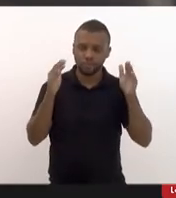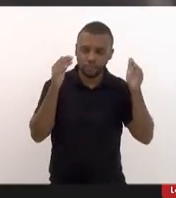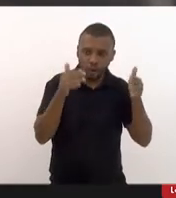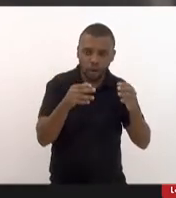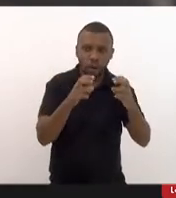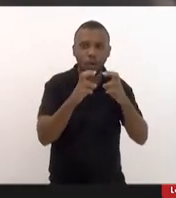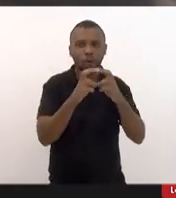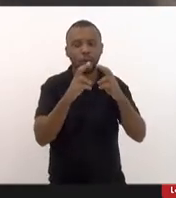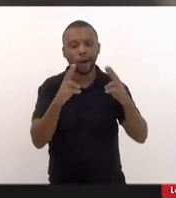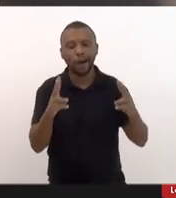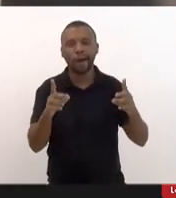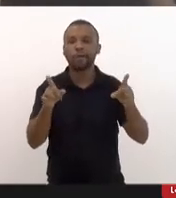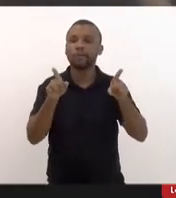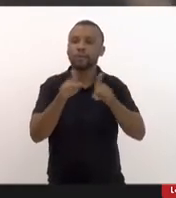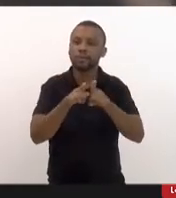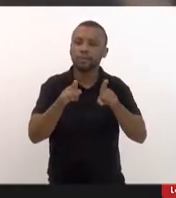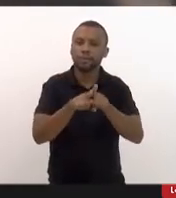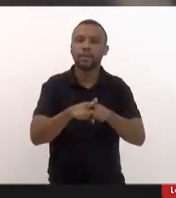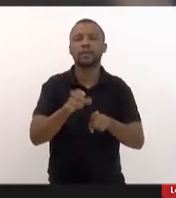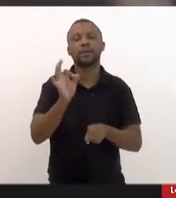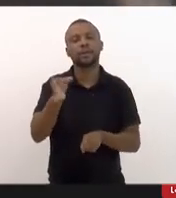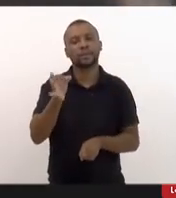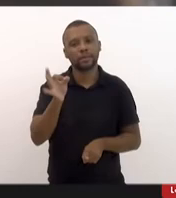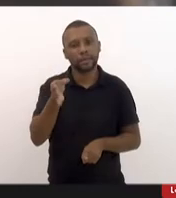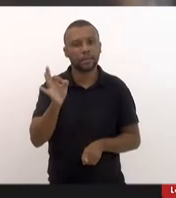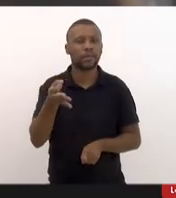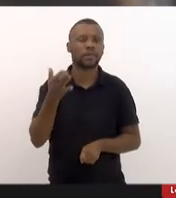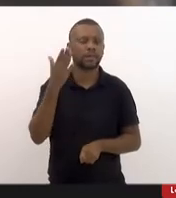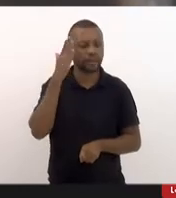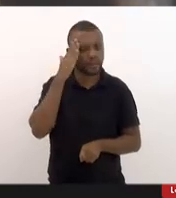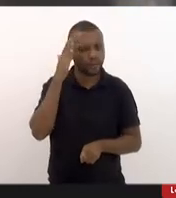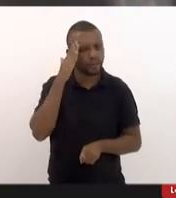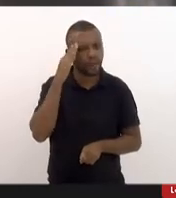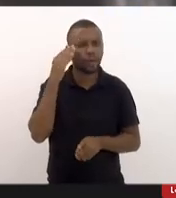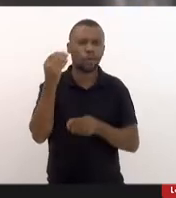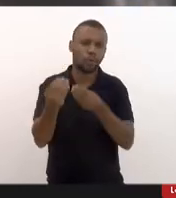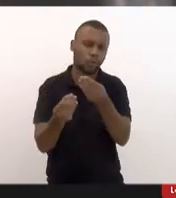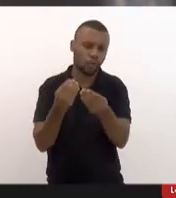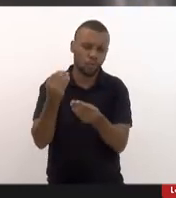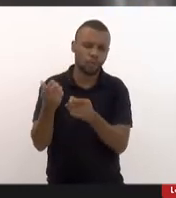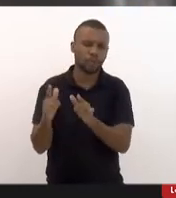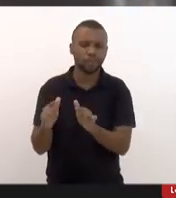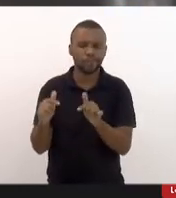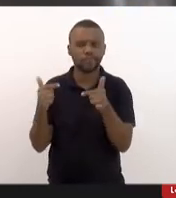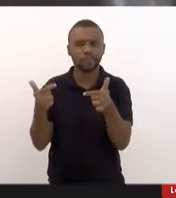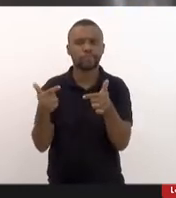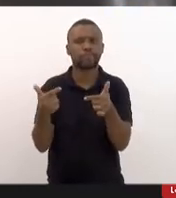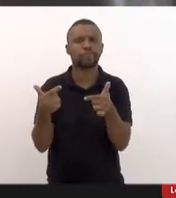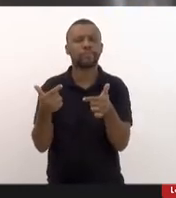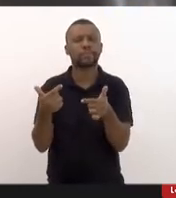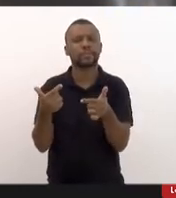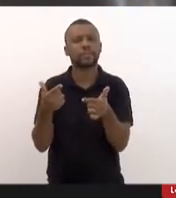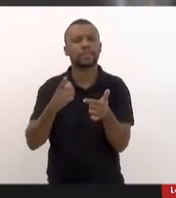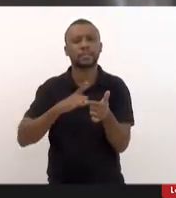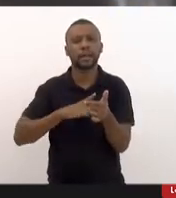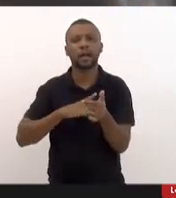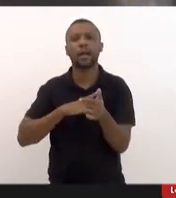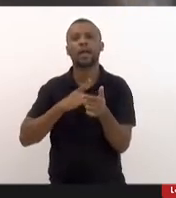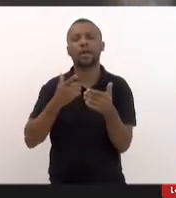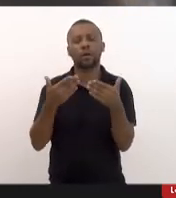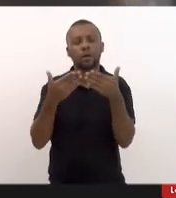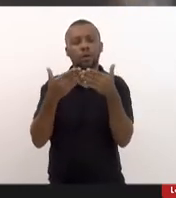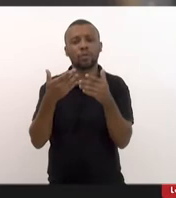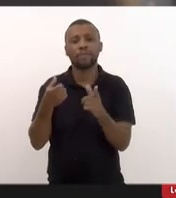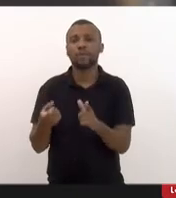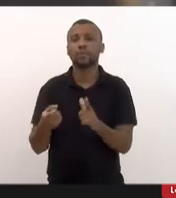arco, inclusive, ele tem mais de 140 quilômetros, ele liga a BR-101 com a BR-101, se estendendo, podendo se estender